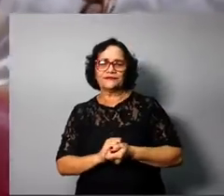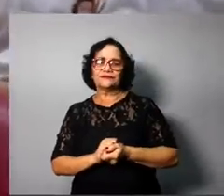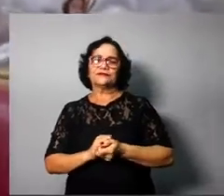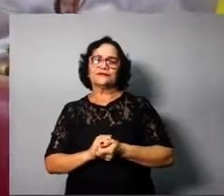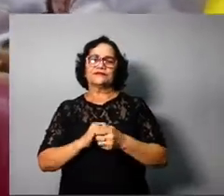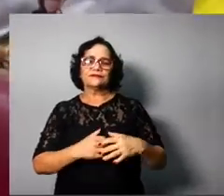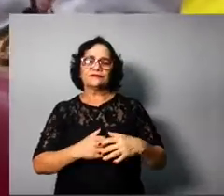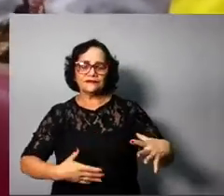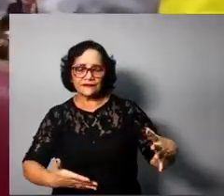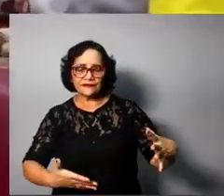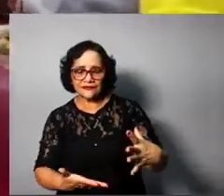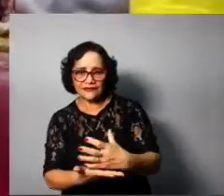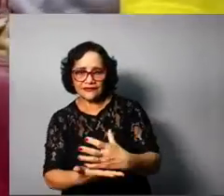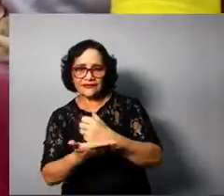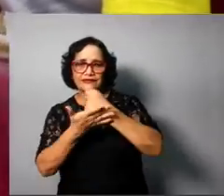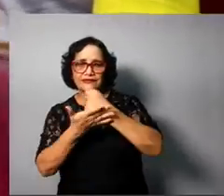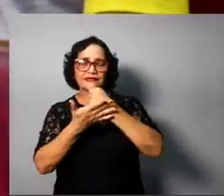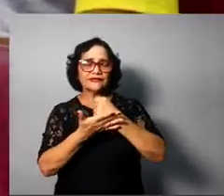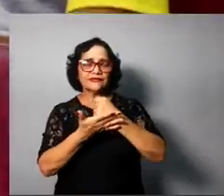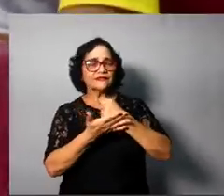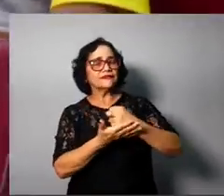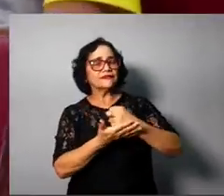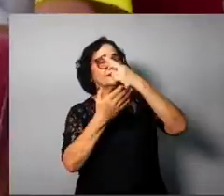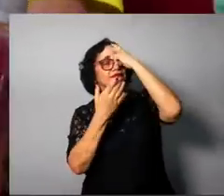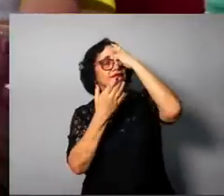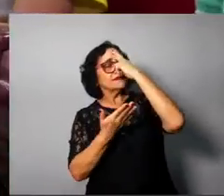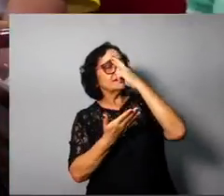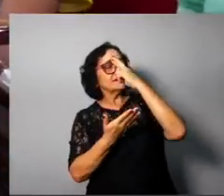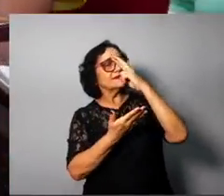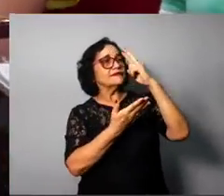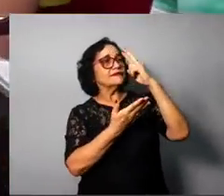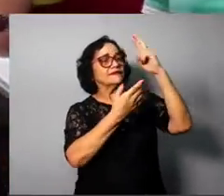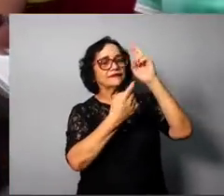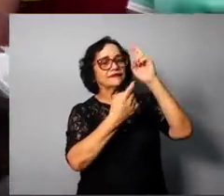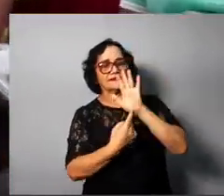fez conhecer a